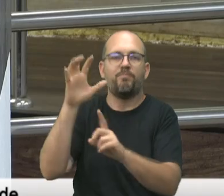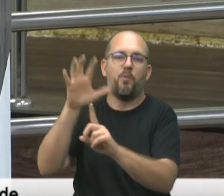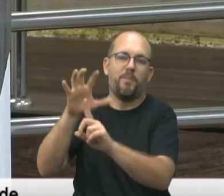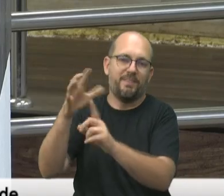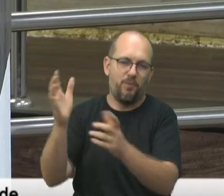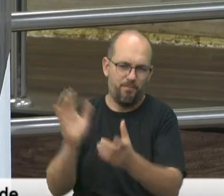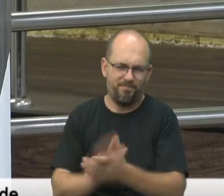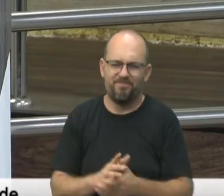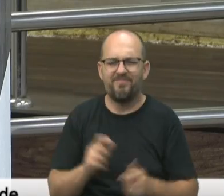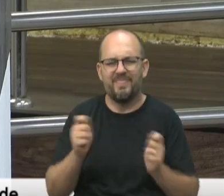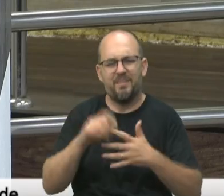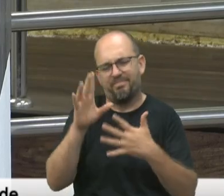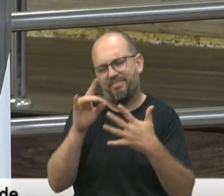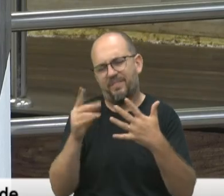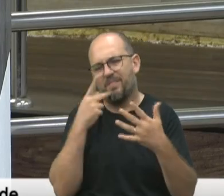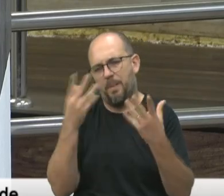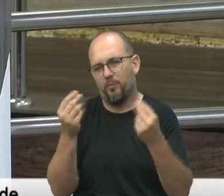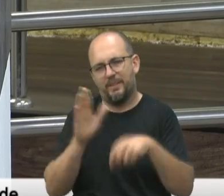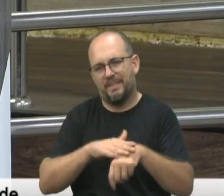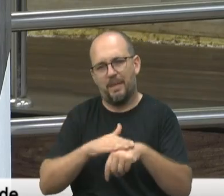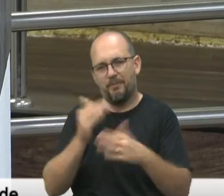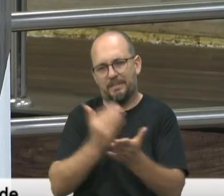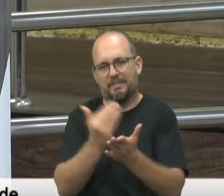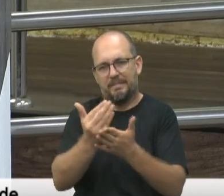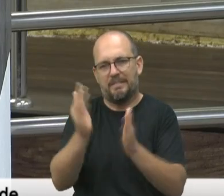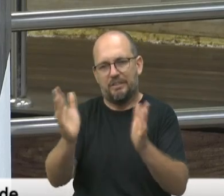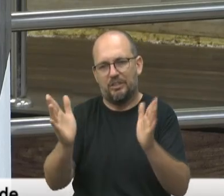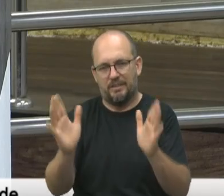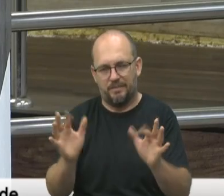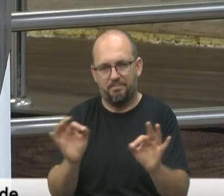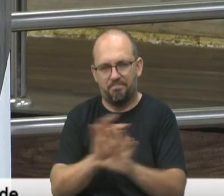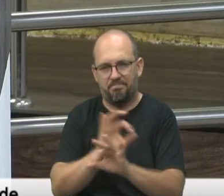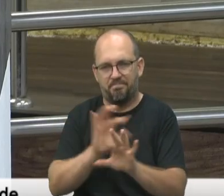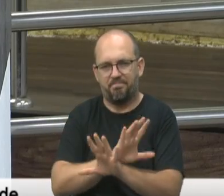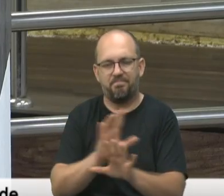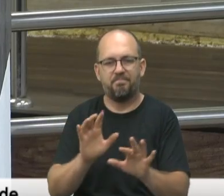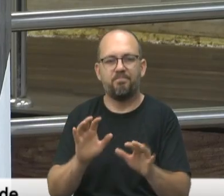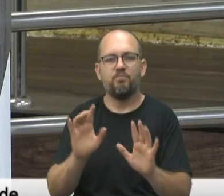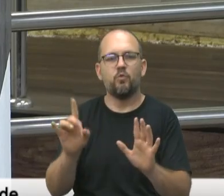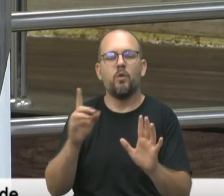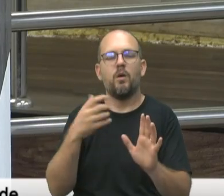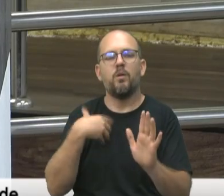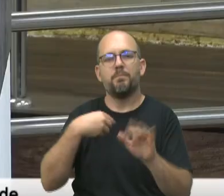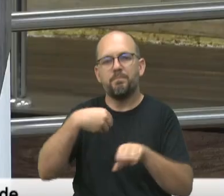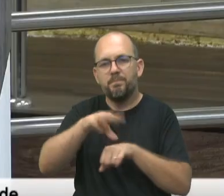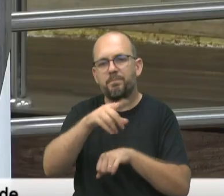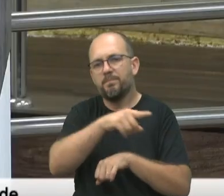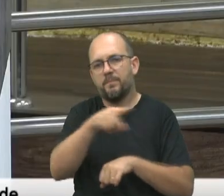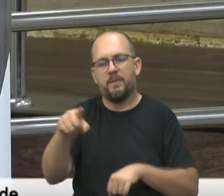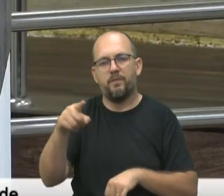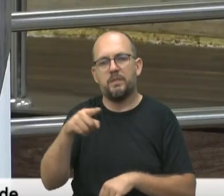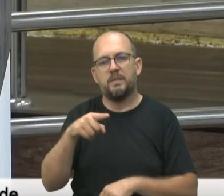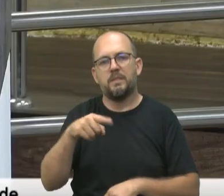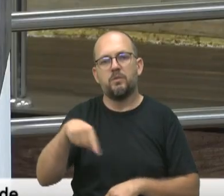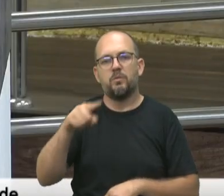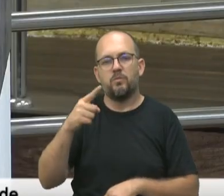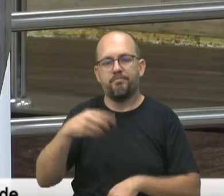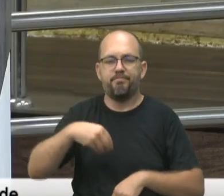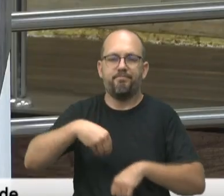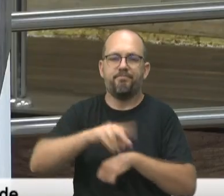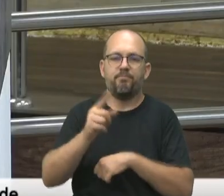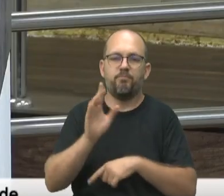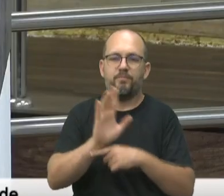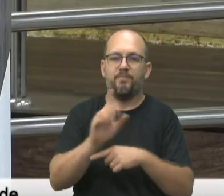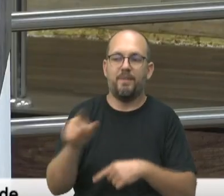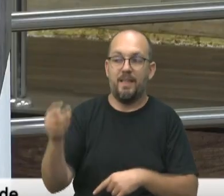daria para falar muito, já passei do meu tempo aqui, mas era isso, queria trazer para vocês essa contribuição. Quando a